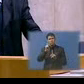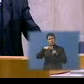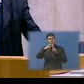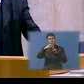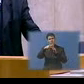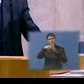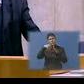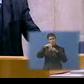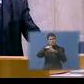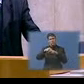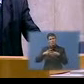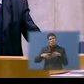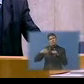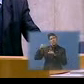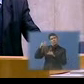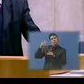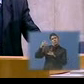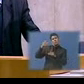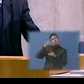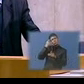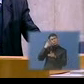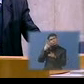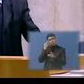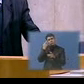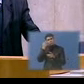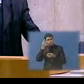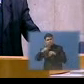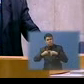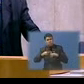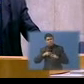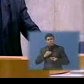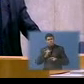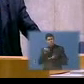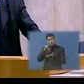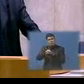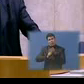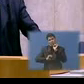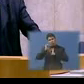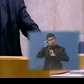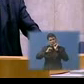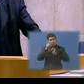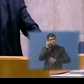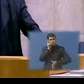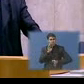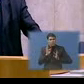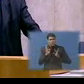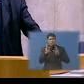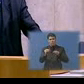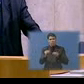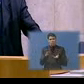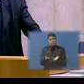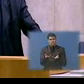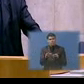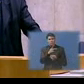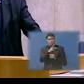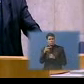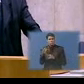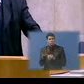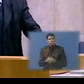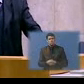mensalmente pelo município para remunerar a empresa que ganhar a concessão e essa PPP.